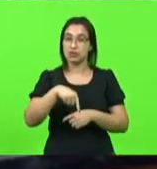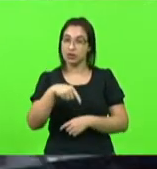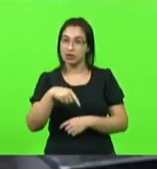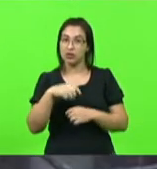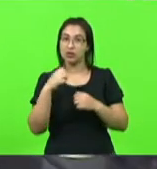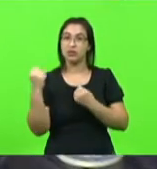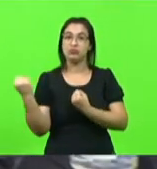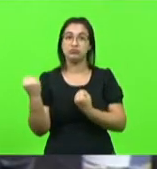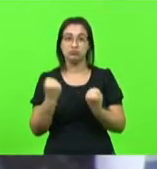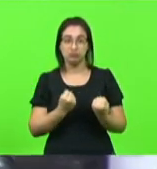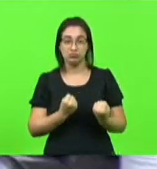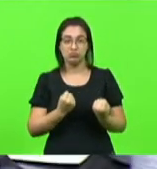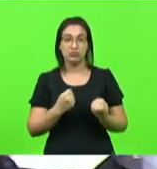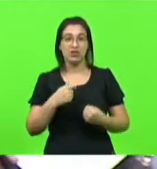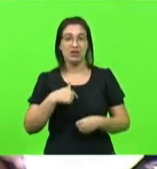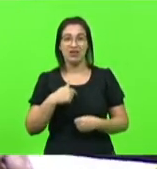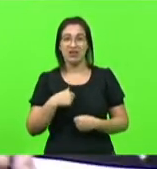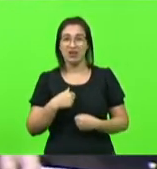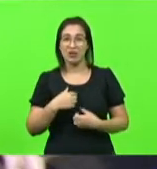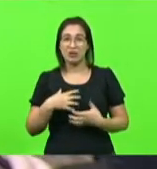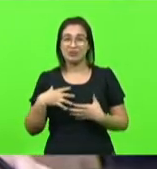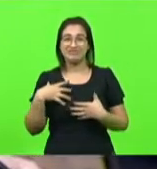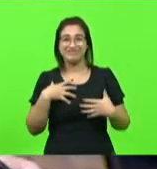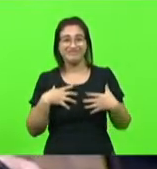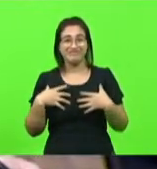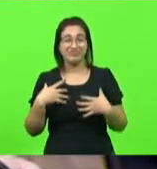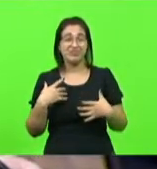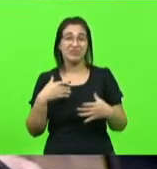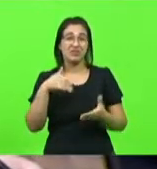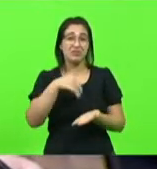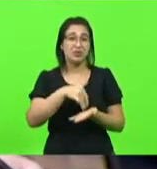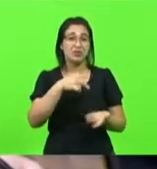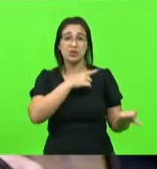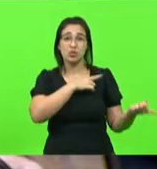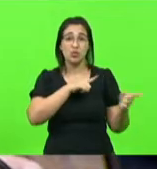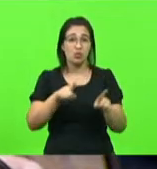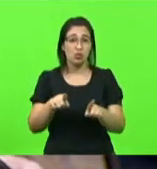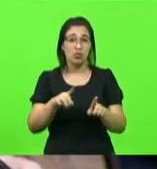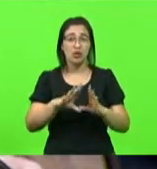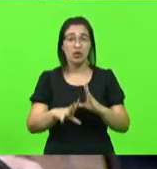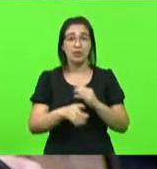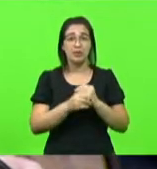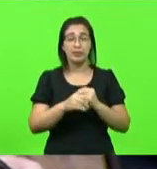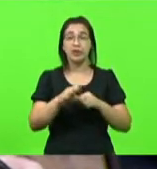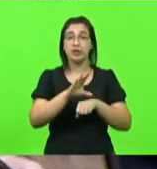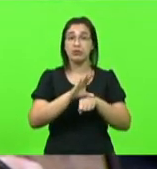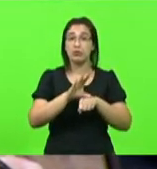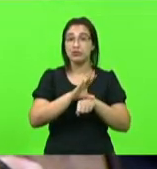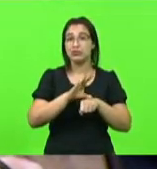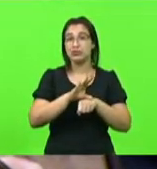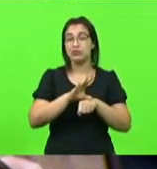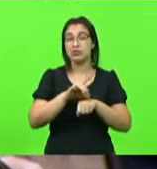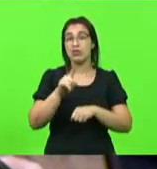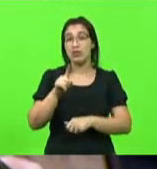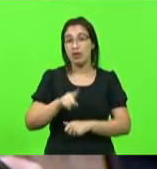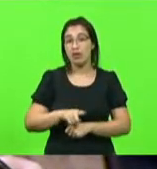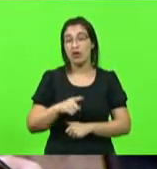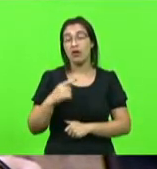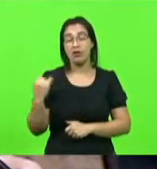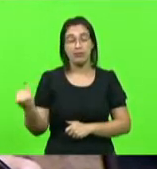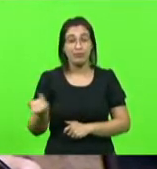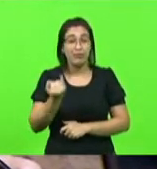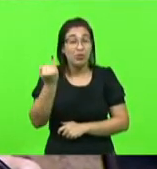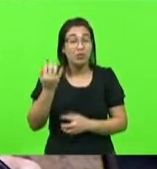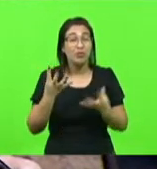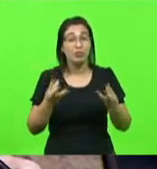muito desconfortável aqui participando de uma moção contra uma emenda constitucional que é extremamente necessária para